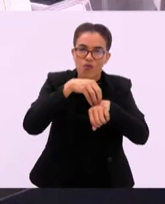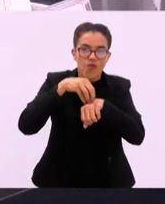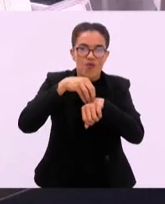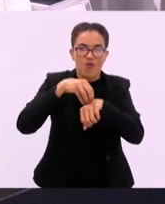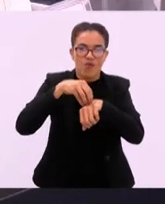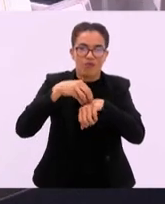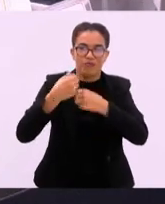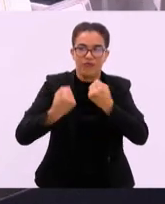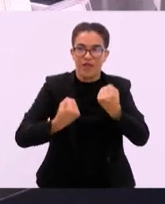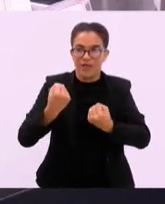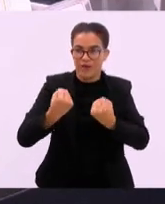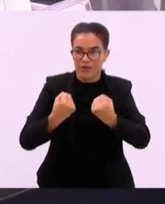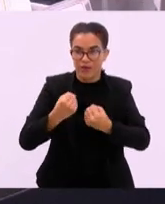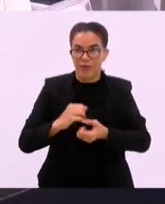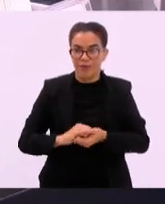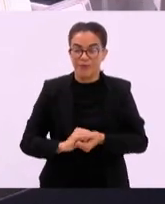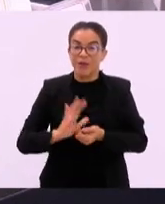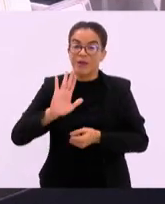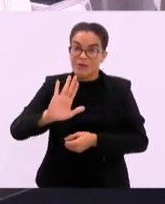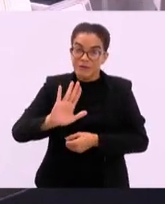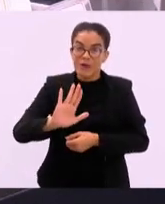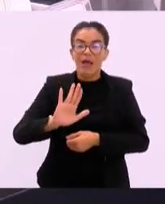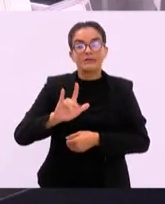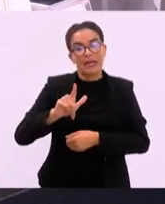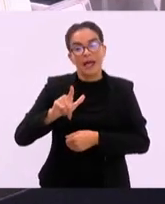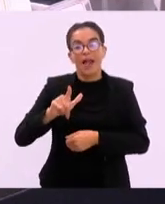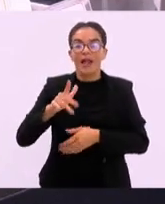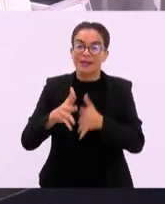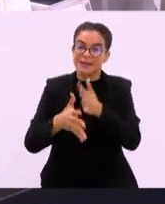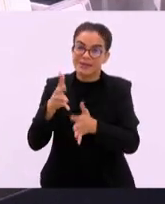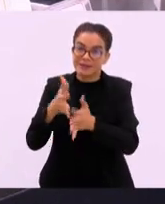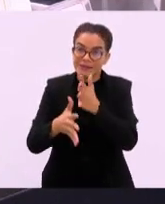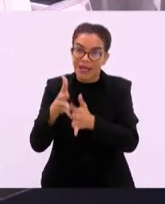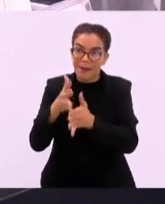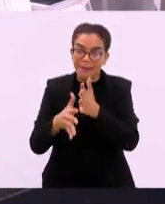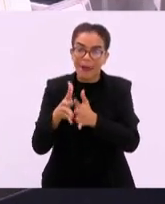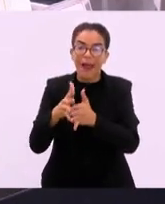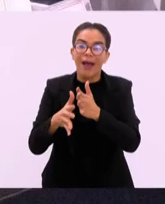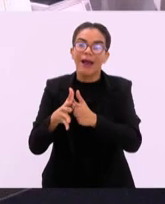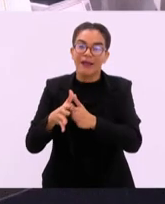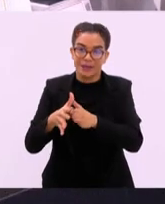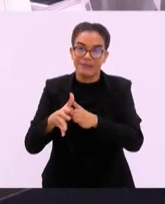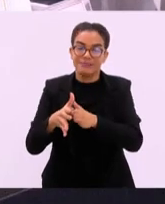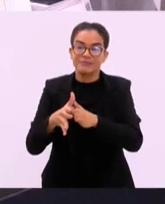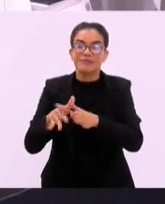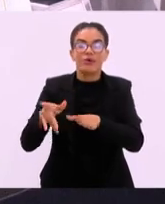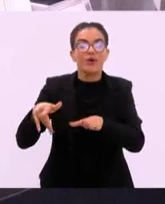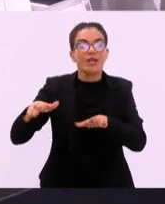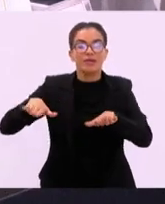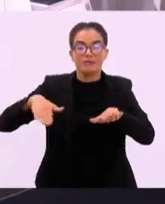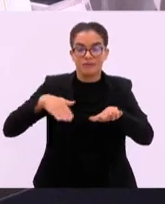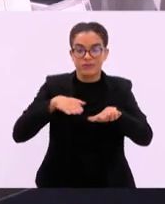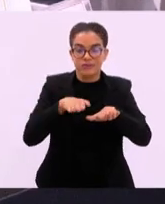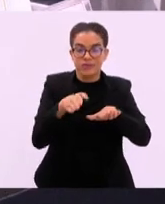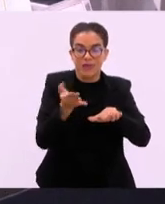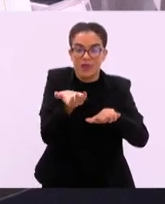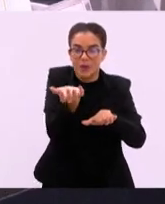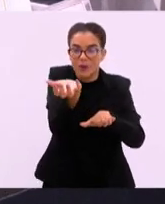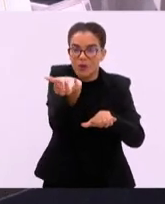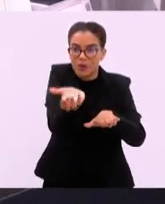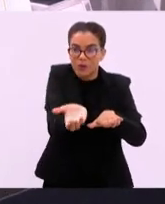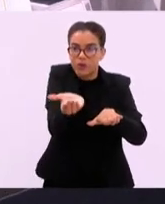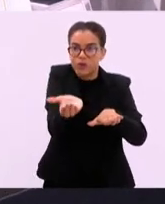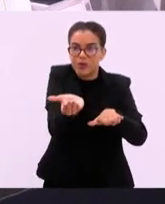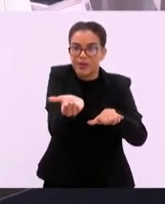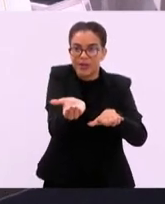porque ocupa, às vezes, o passeio público e, muitas vezes, vagas. Quando ela ocupa vagas e, muitas vezes, o passeio também, ela